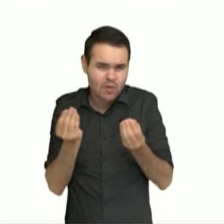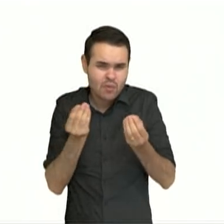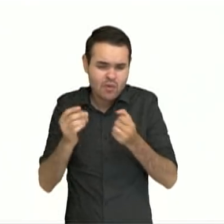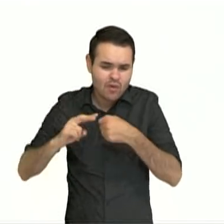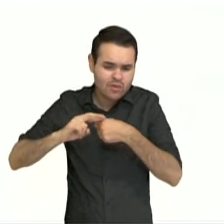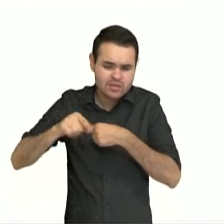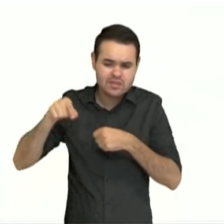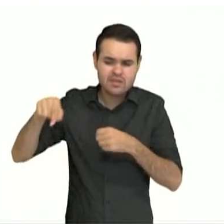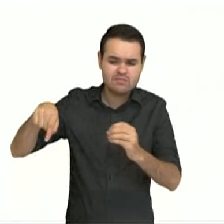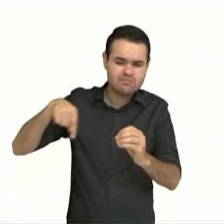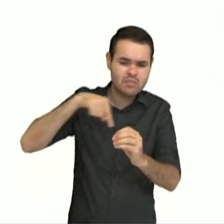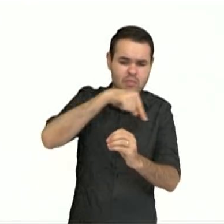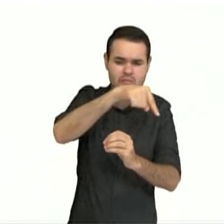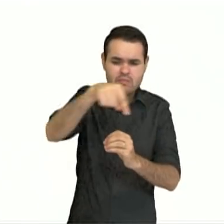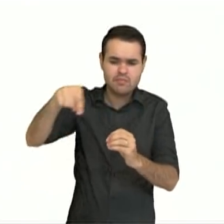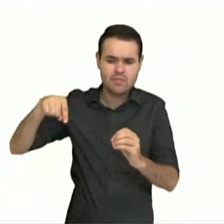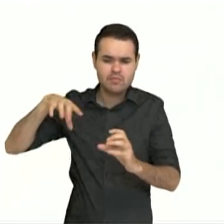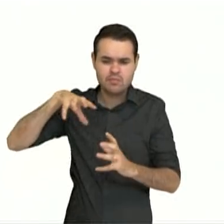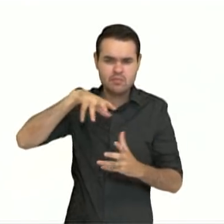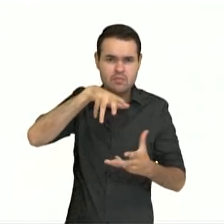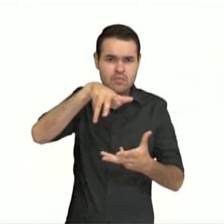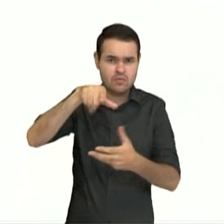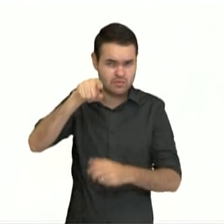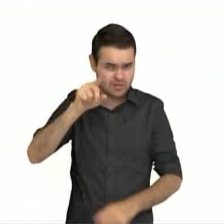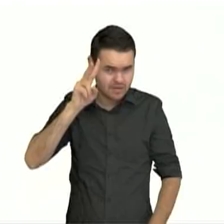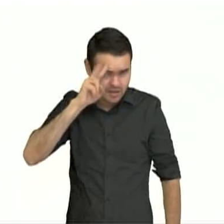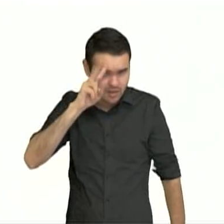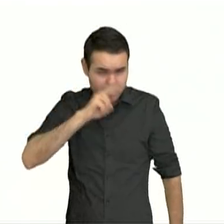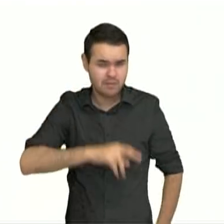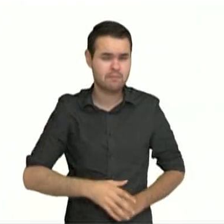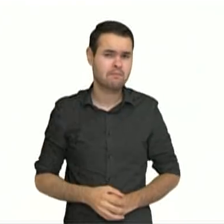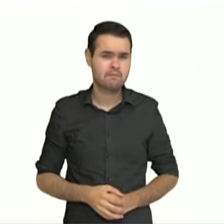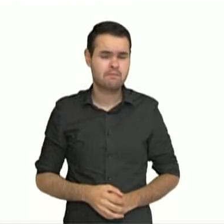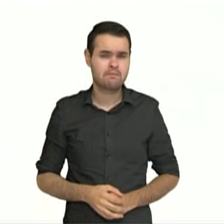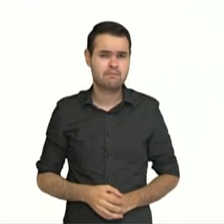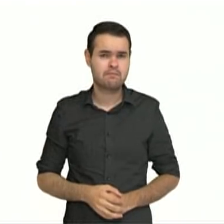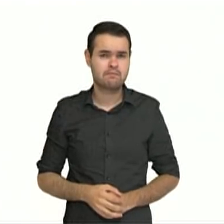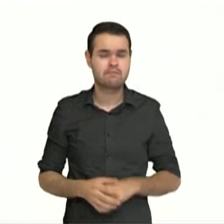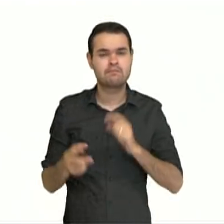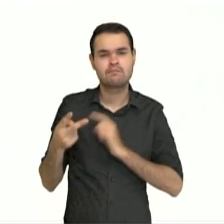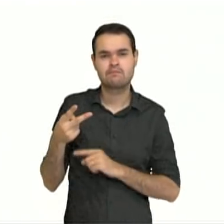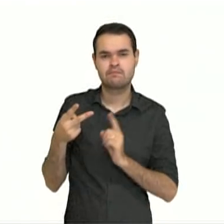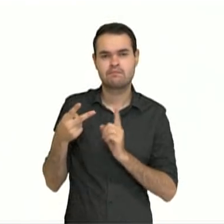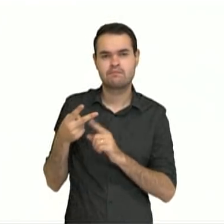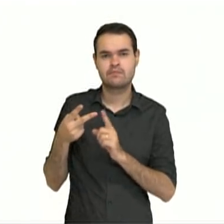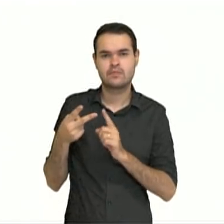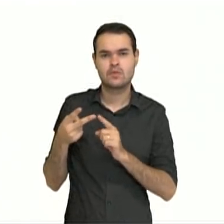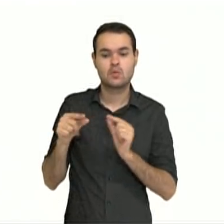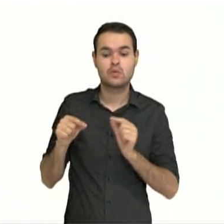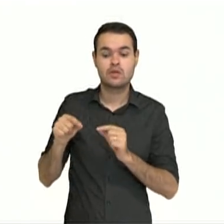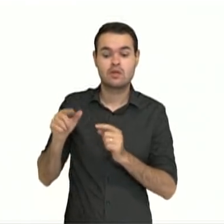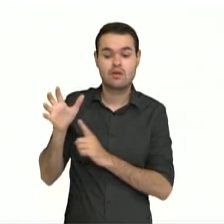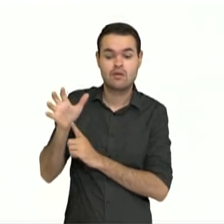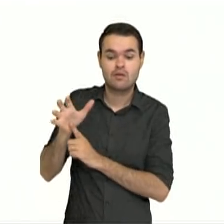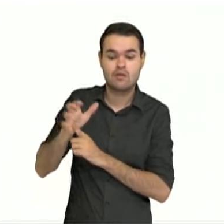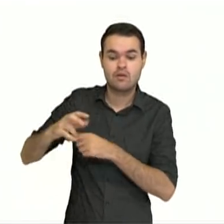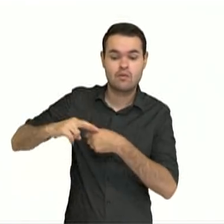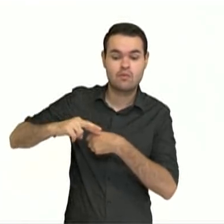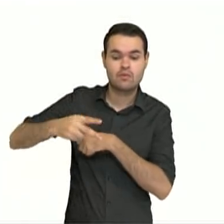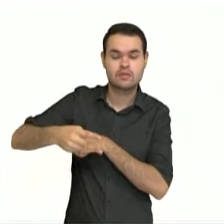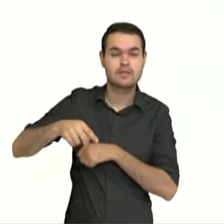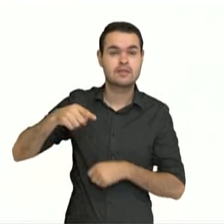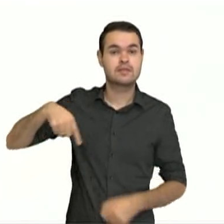desses movimentos? Será que vocês lembram? E quais as consequências deles? Nós temos